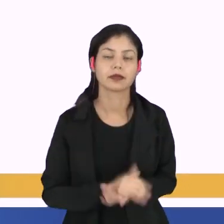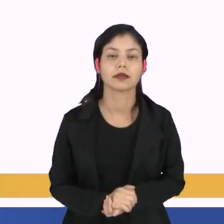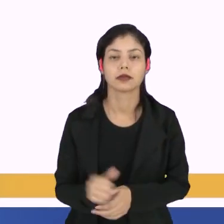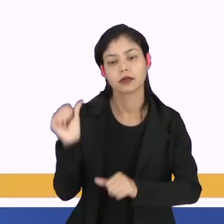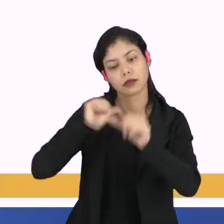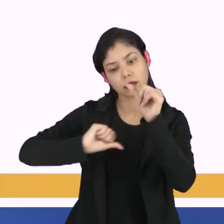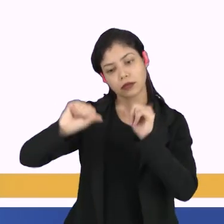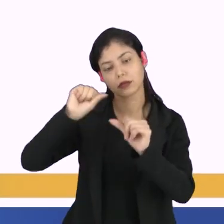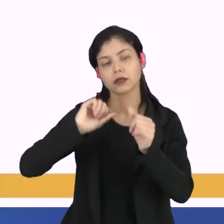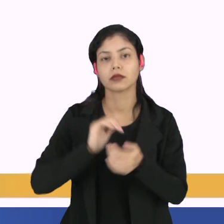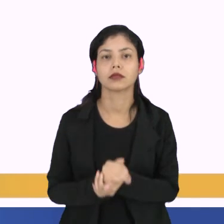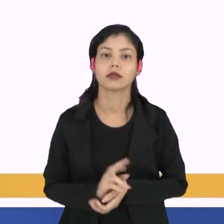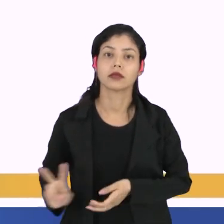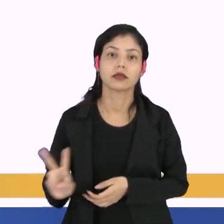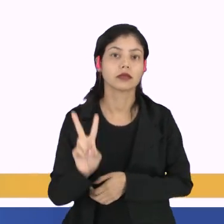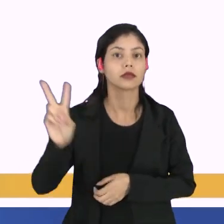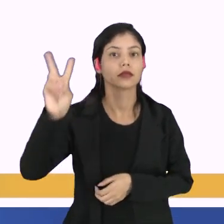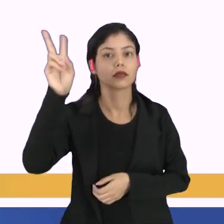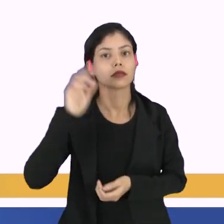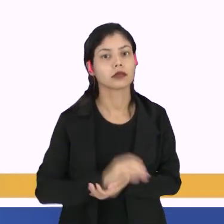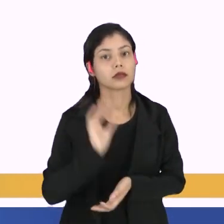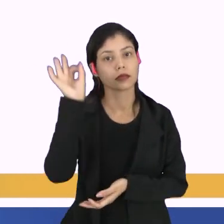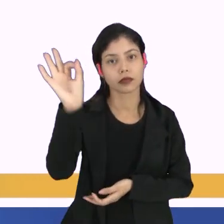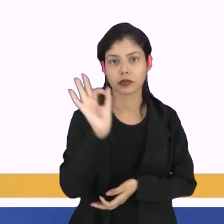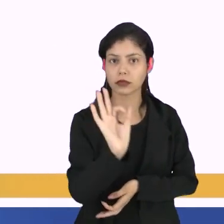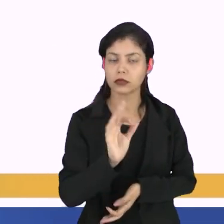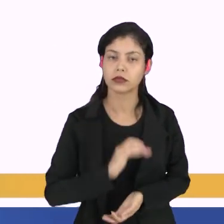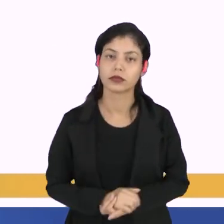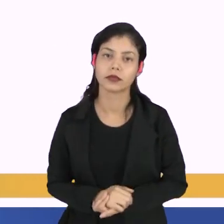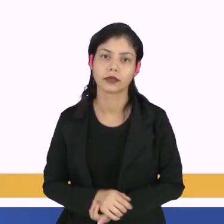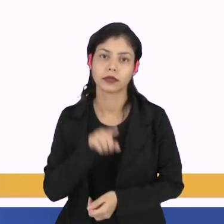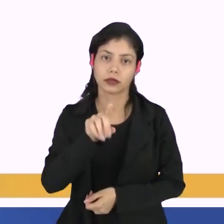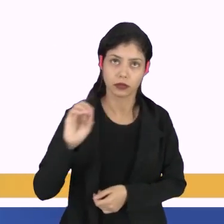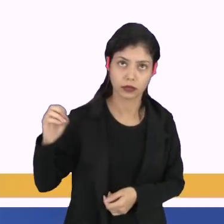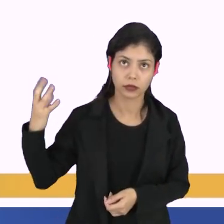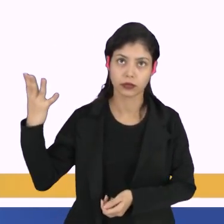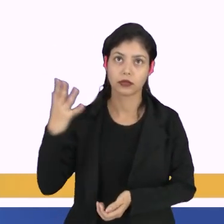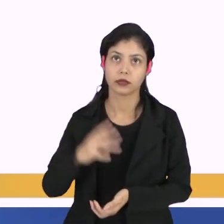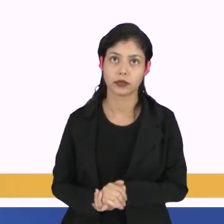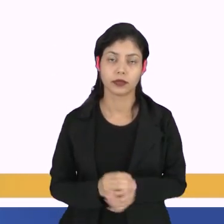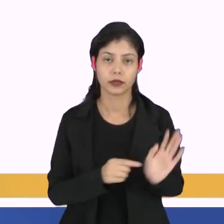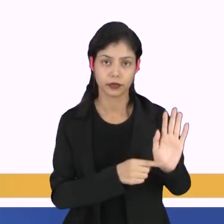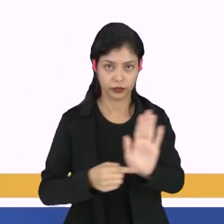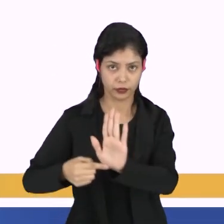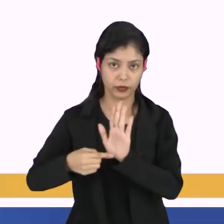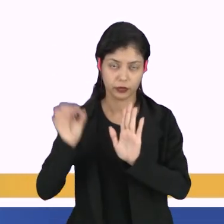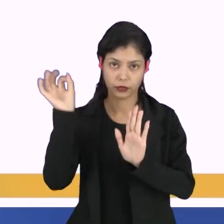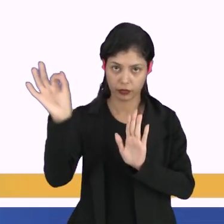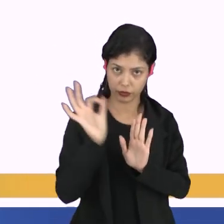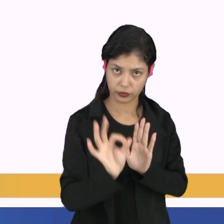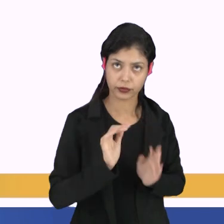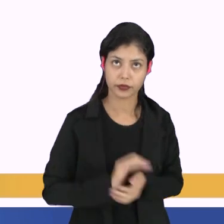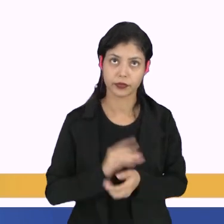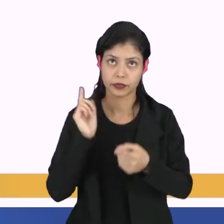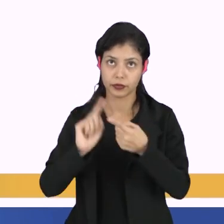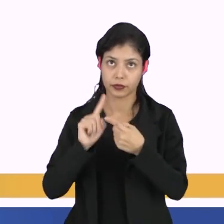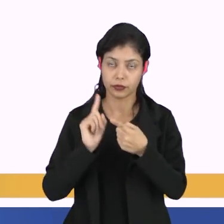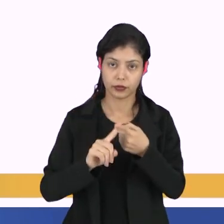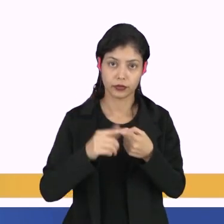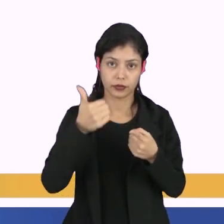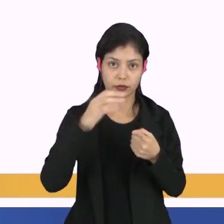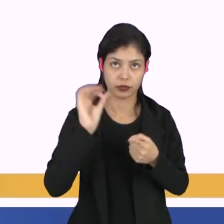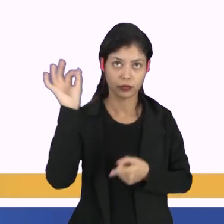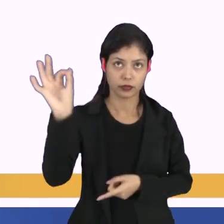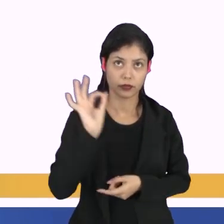você transforme esses valores em percentuais. Então, nesse caso, nós vamos dar em percentuais. Então, na primeira linha